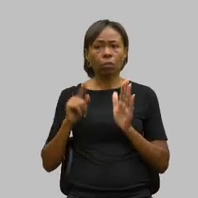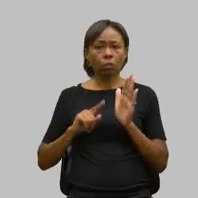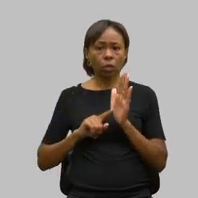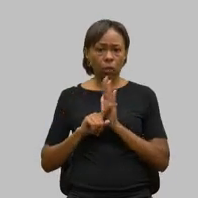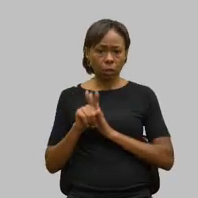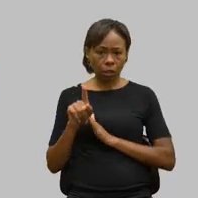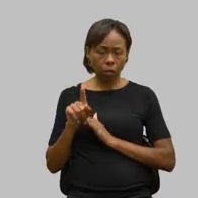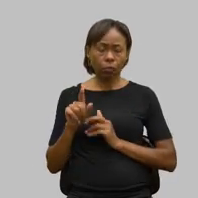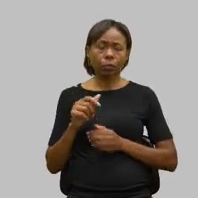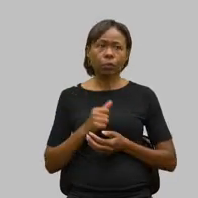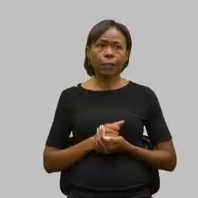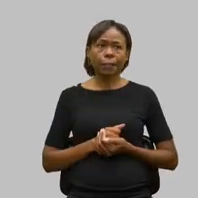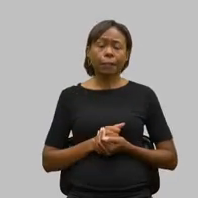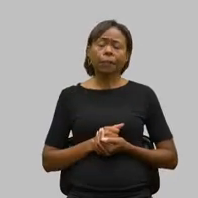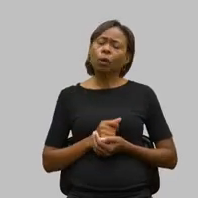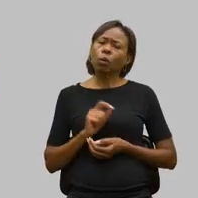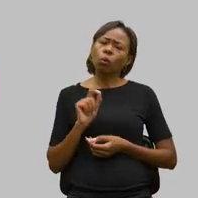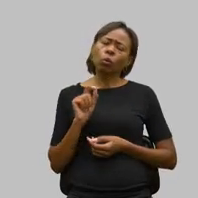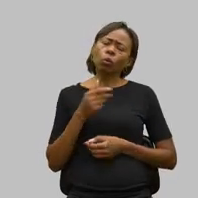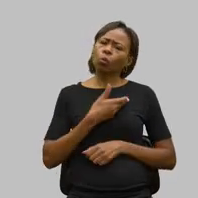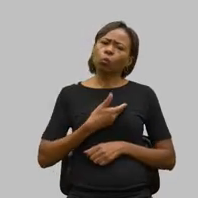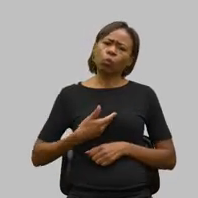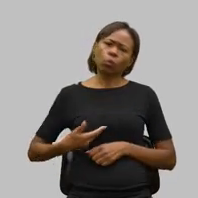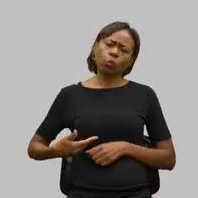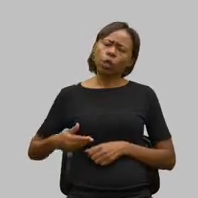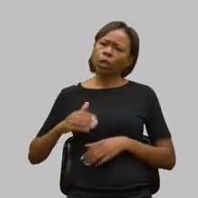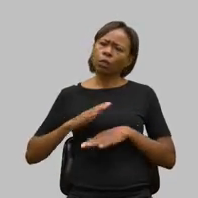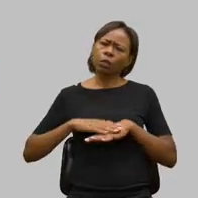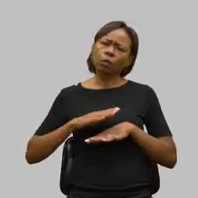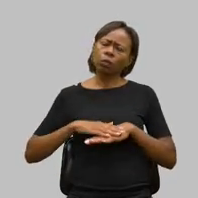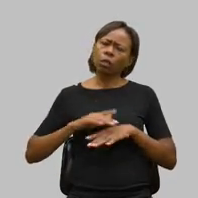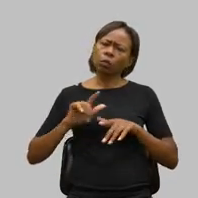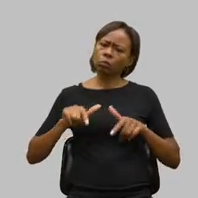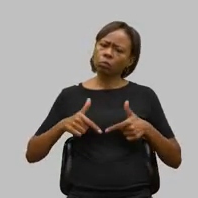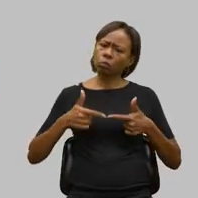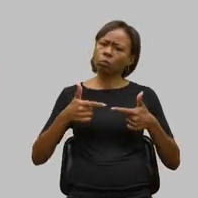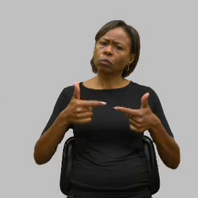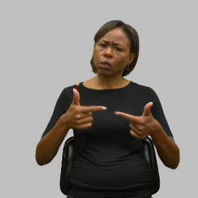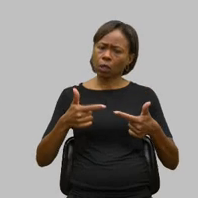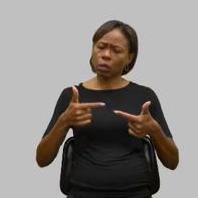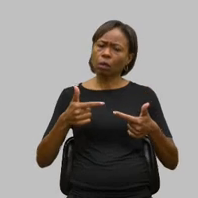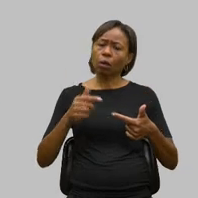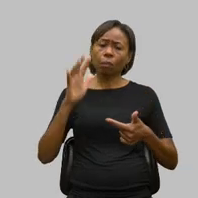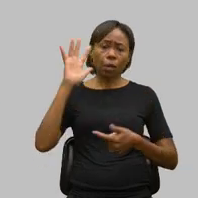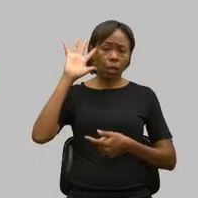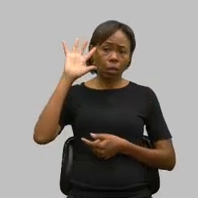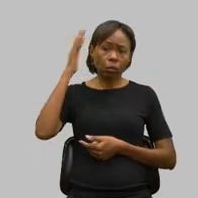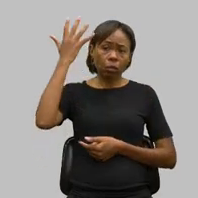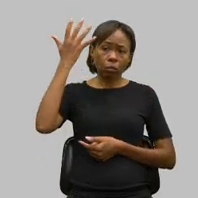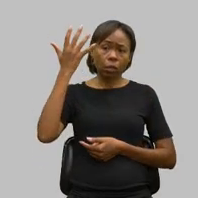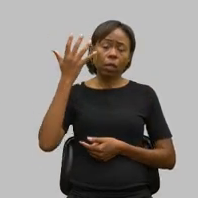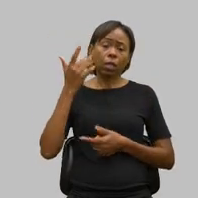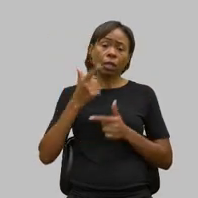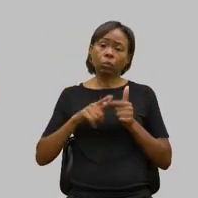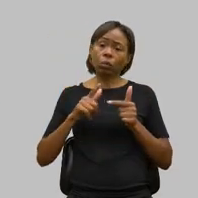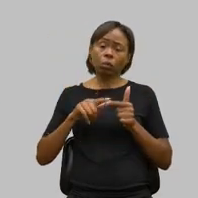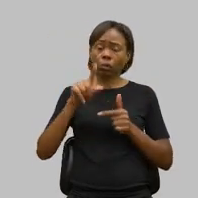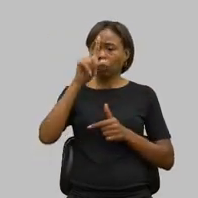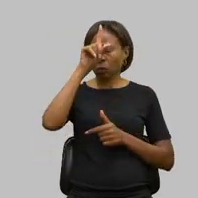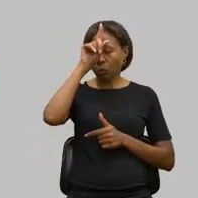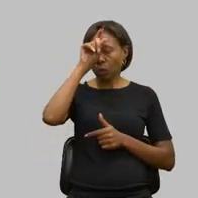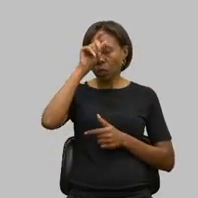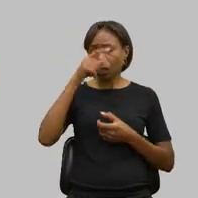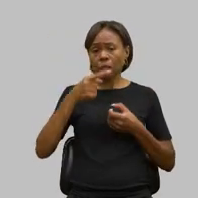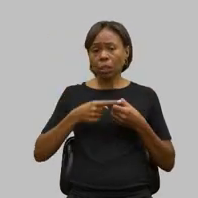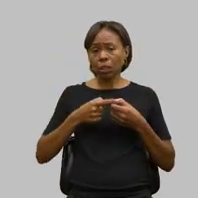colegas, o que o Estado tem feito e o que vai fazer para a gente solucionar essa questão dos hospitais das cidades